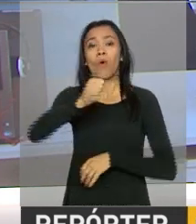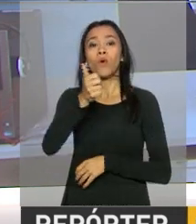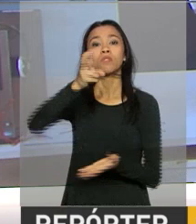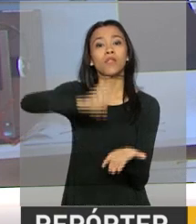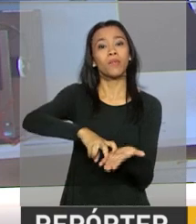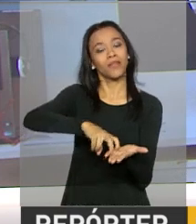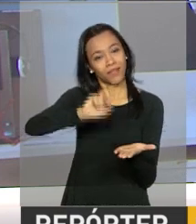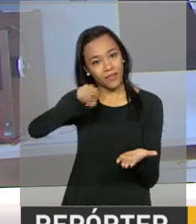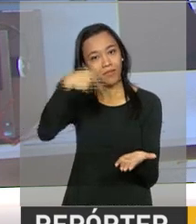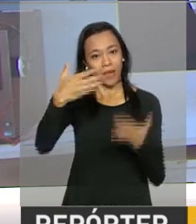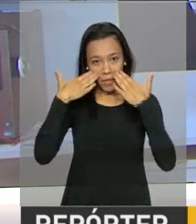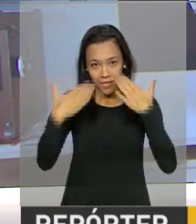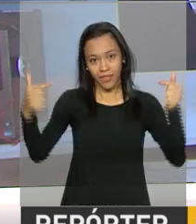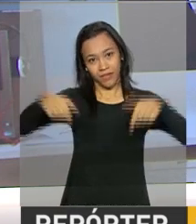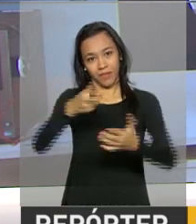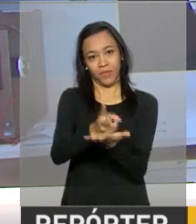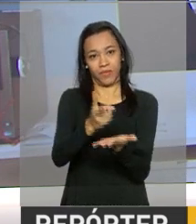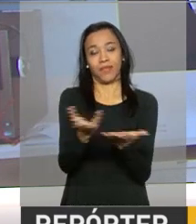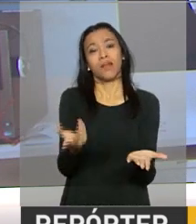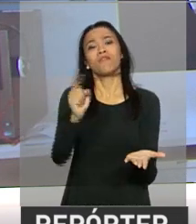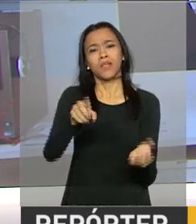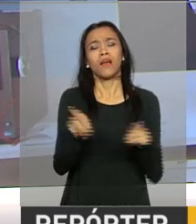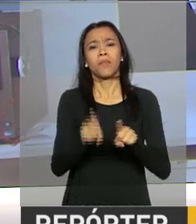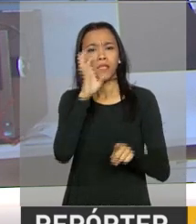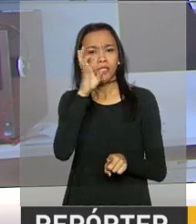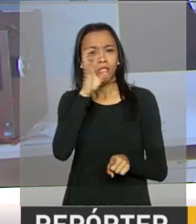manhã na próxima edição do Repórter NBR. Acompanhe também